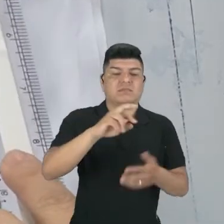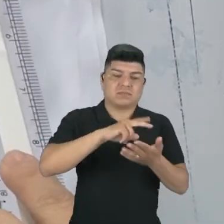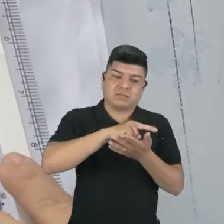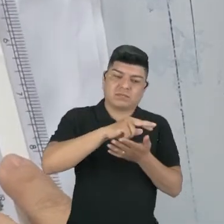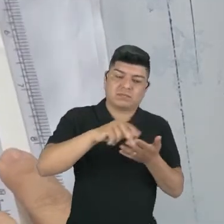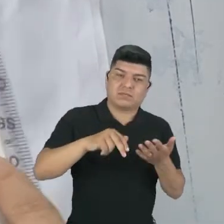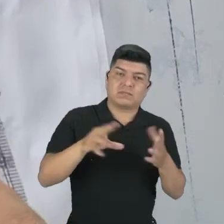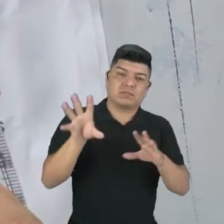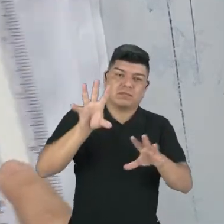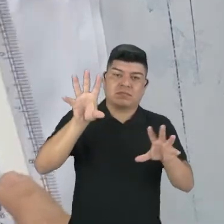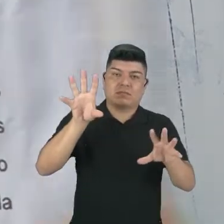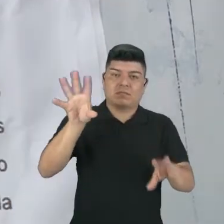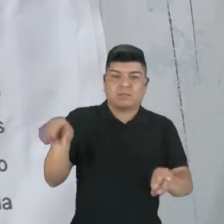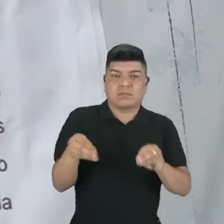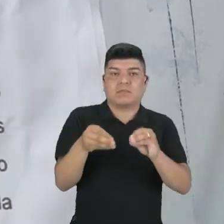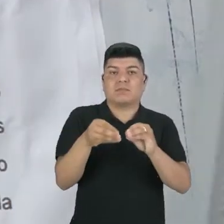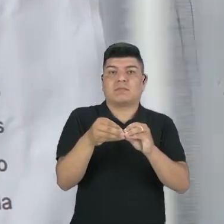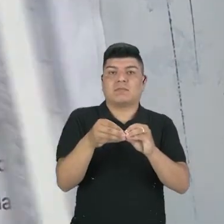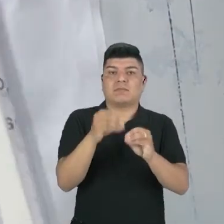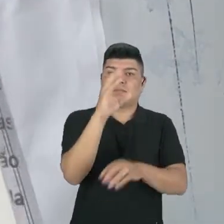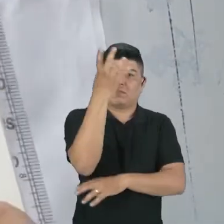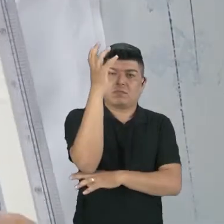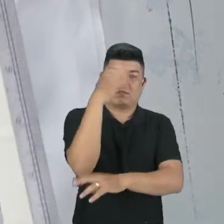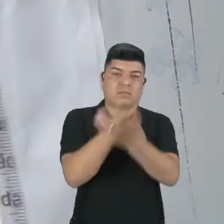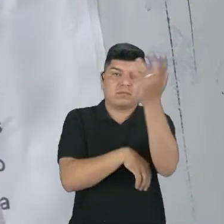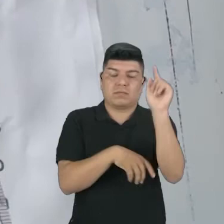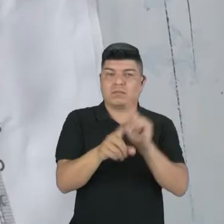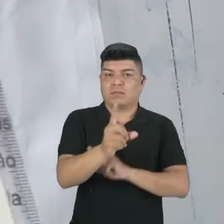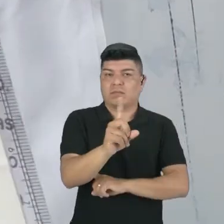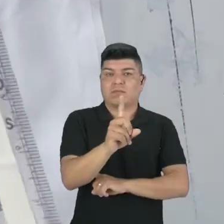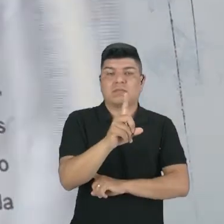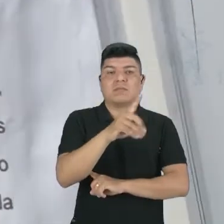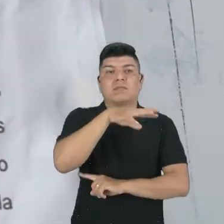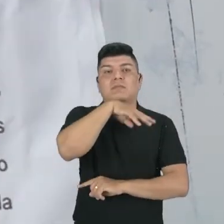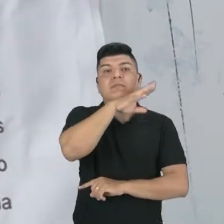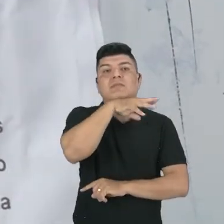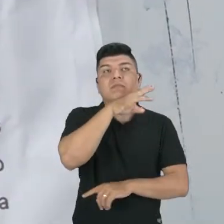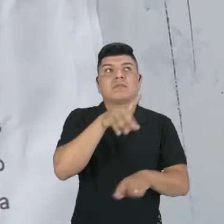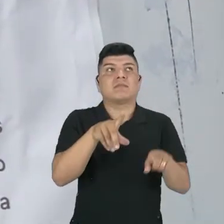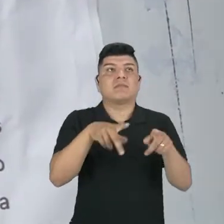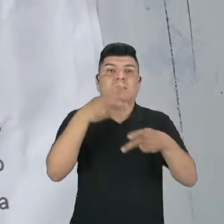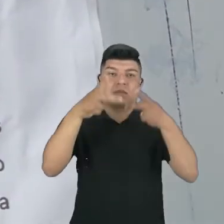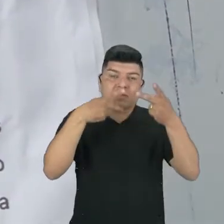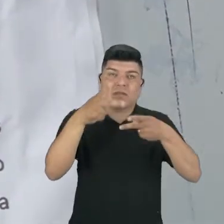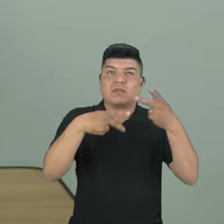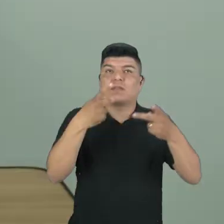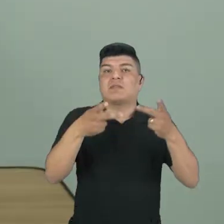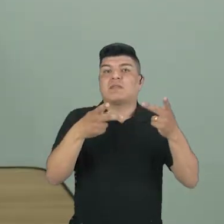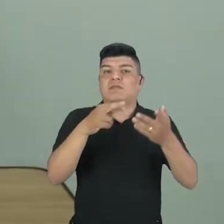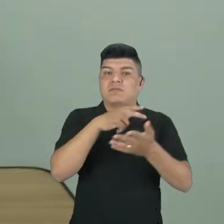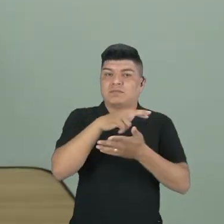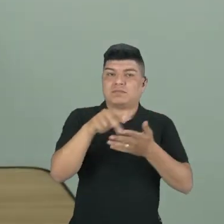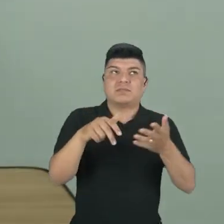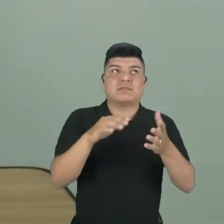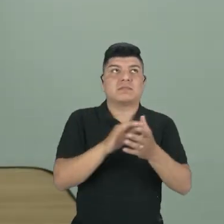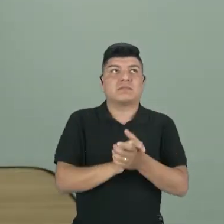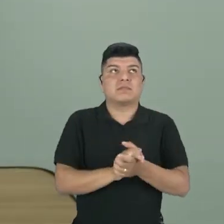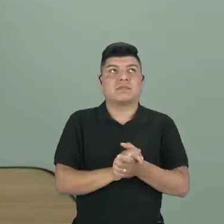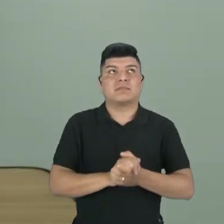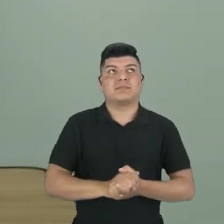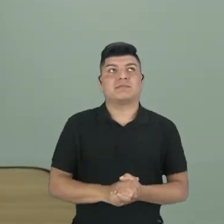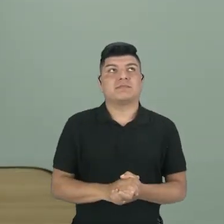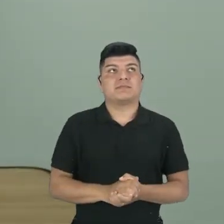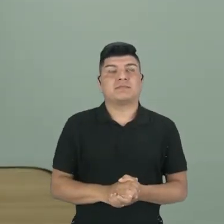não se resume à fauna e à flora, não. Então, os animais, eu mesmo até falo, né, a diversidade, questão